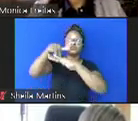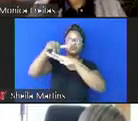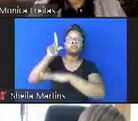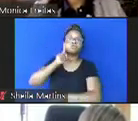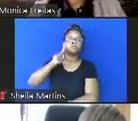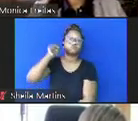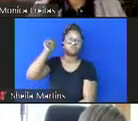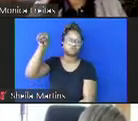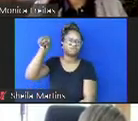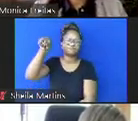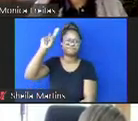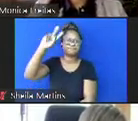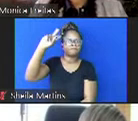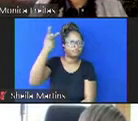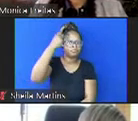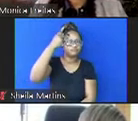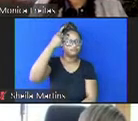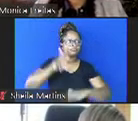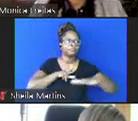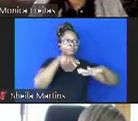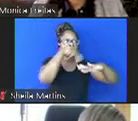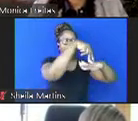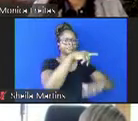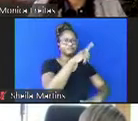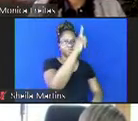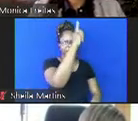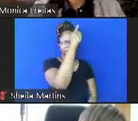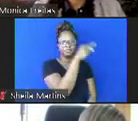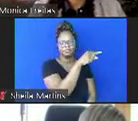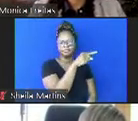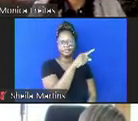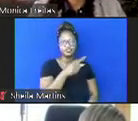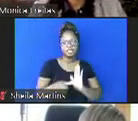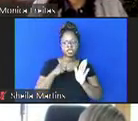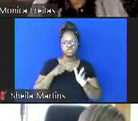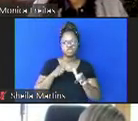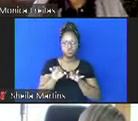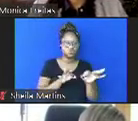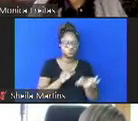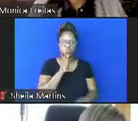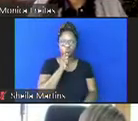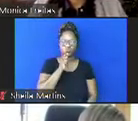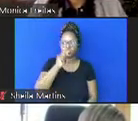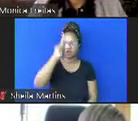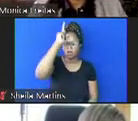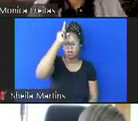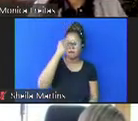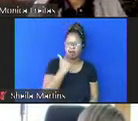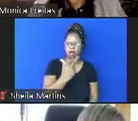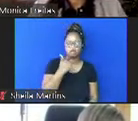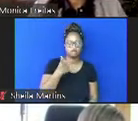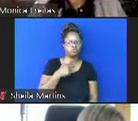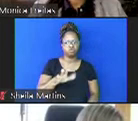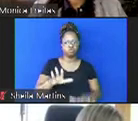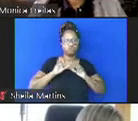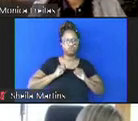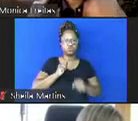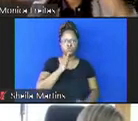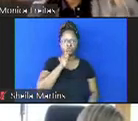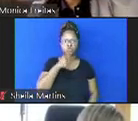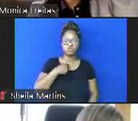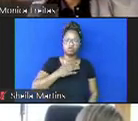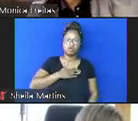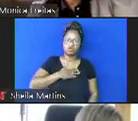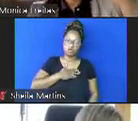Alemanha. Então, eu não havia me preparado em termos de línguas, né, para falar alemão. E daí eu falei que eu gostaria de fazer o curso de